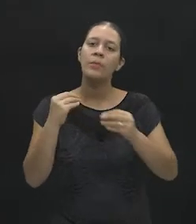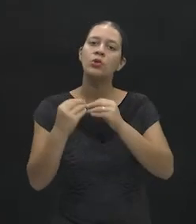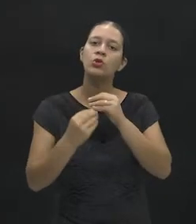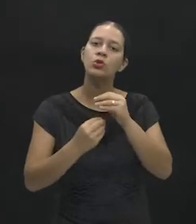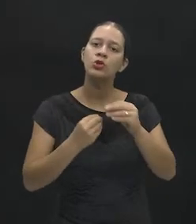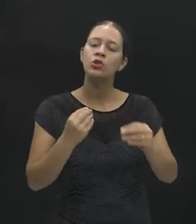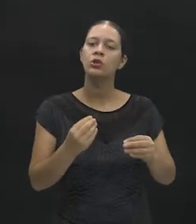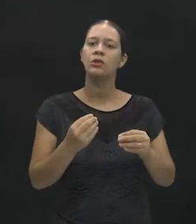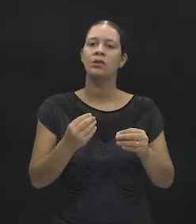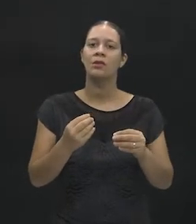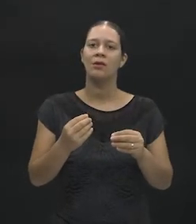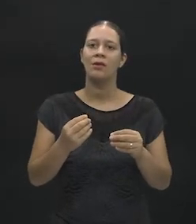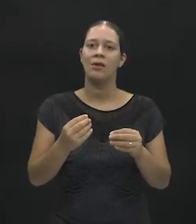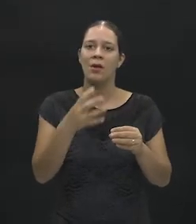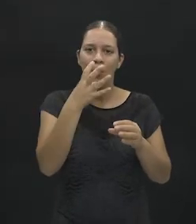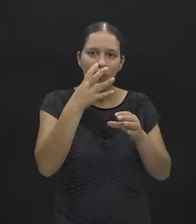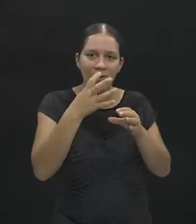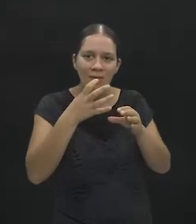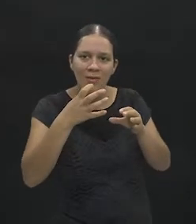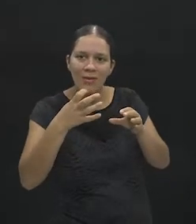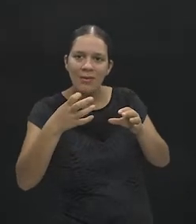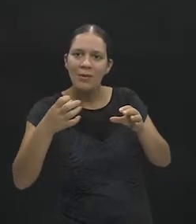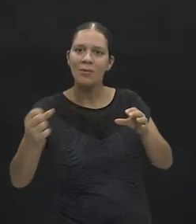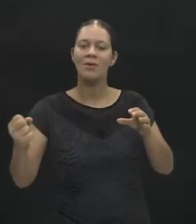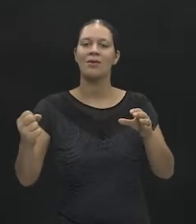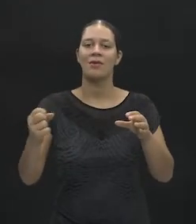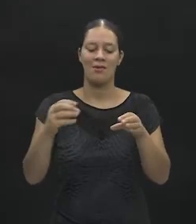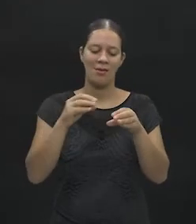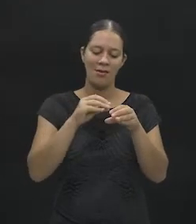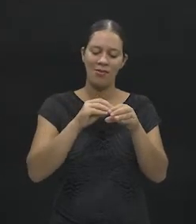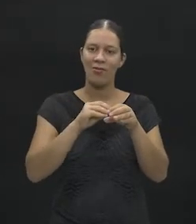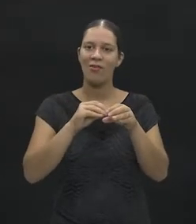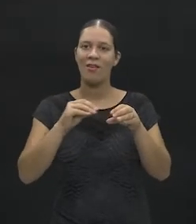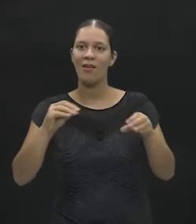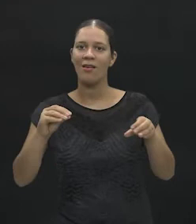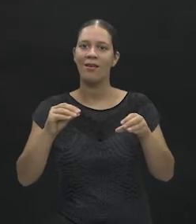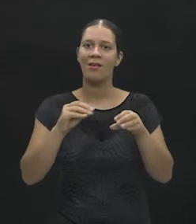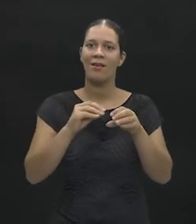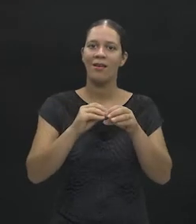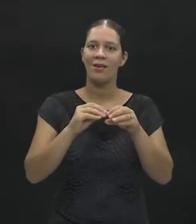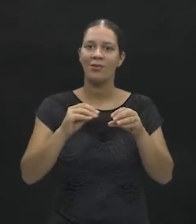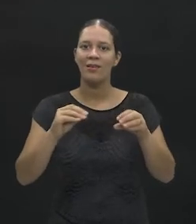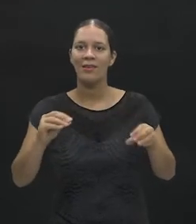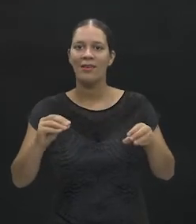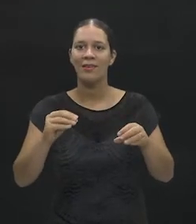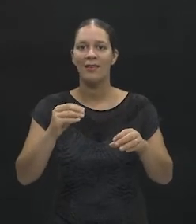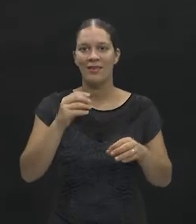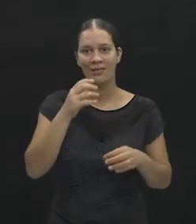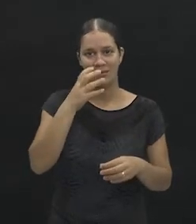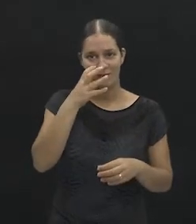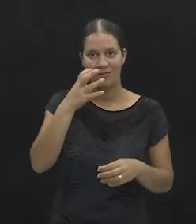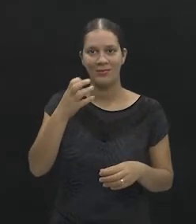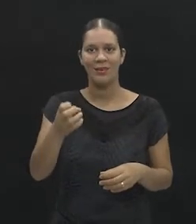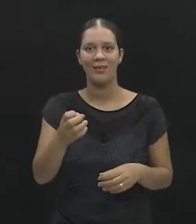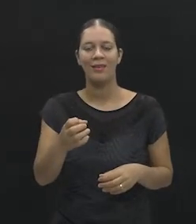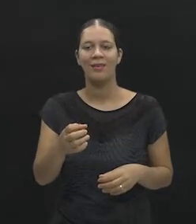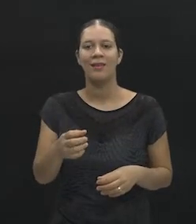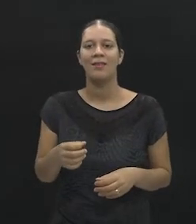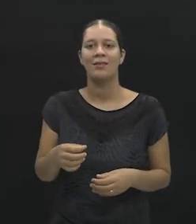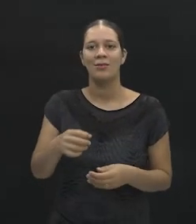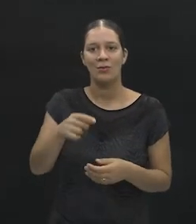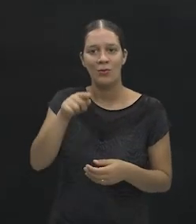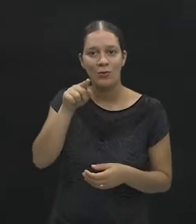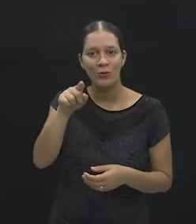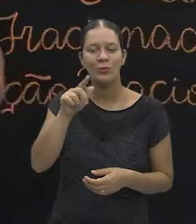esta mistura, passa-se um ímã. Você vai perceber que ao passar o ímã, ele vai começar a atrair a